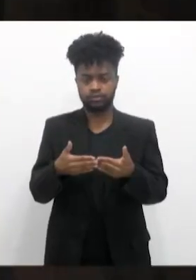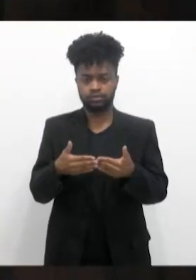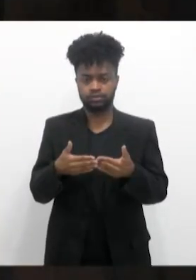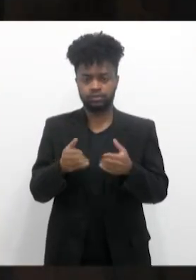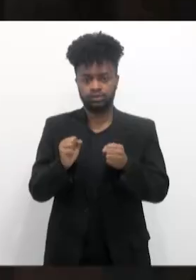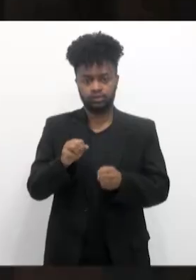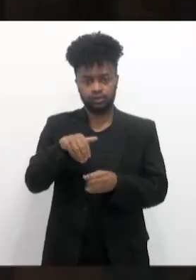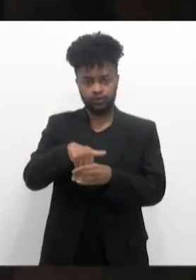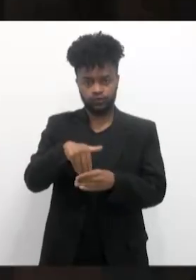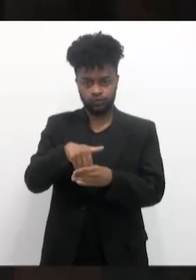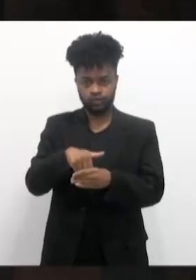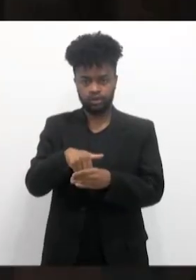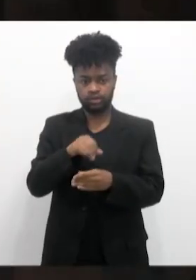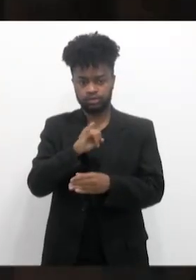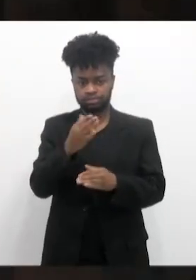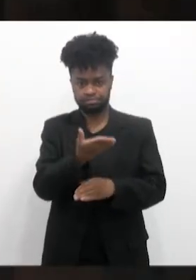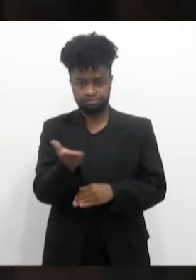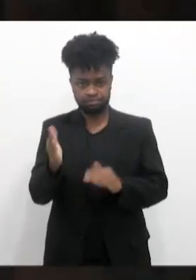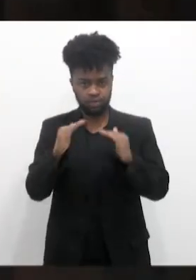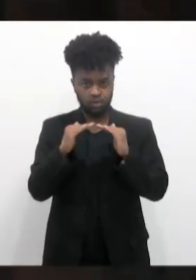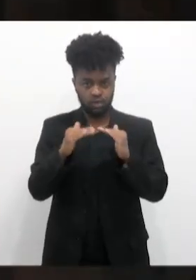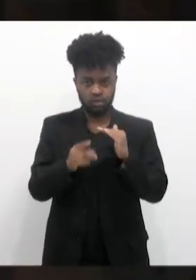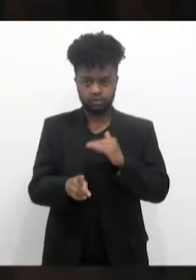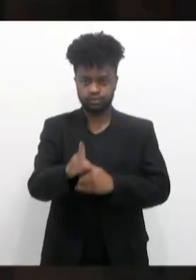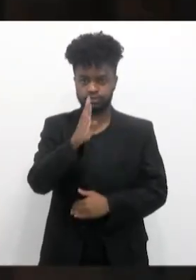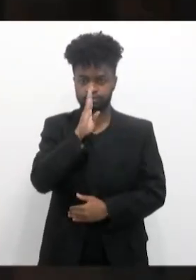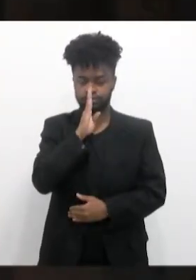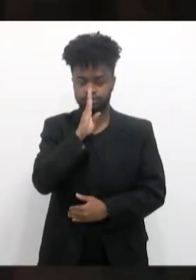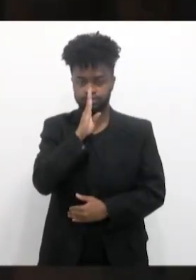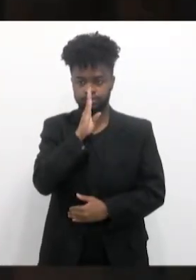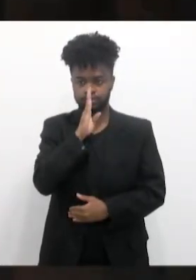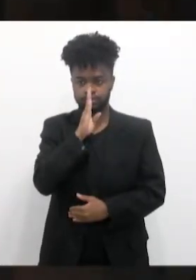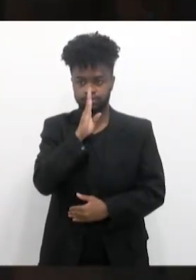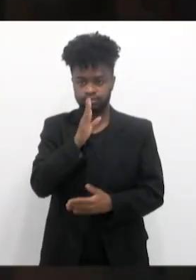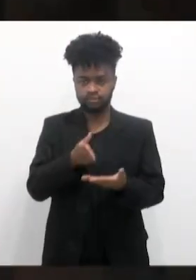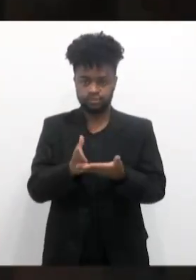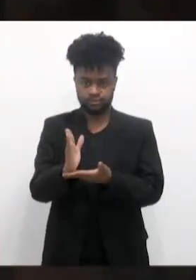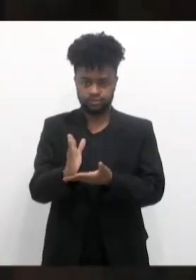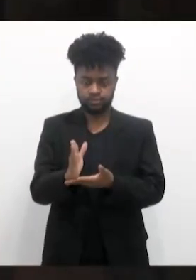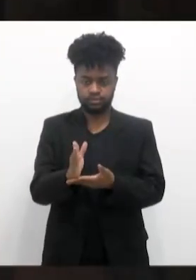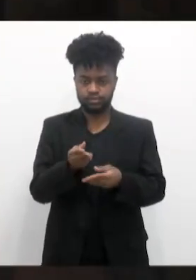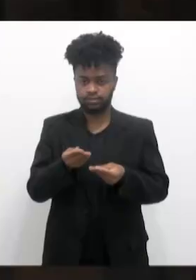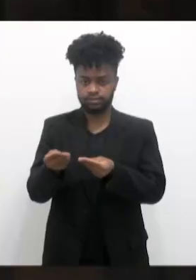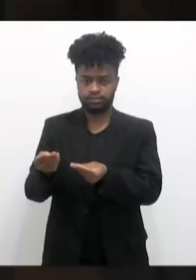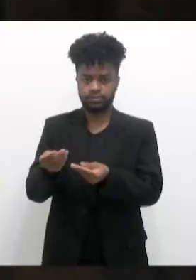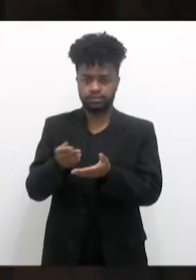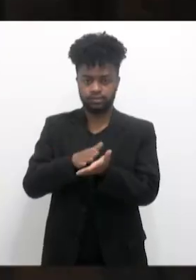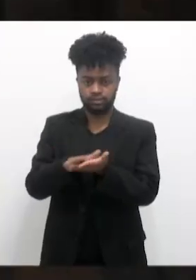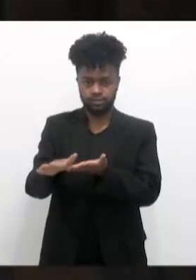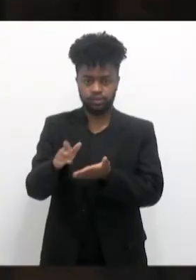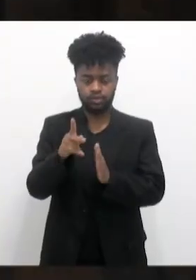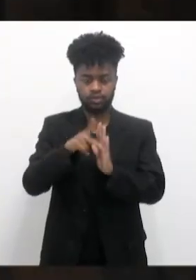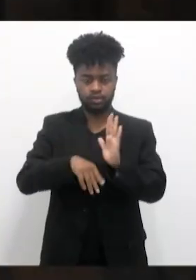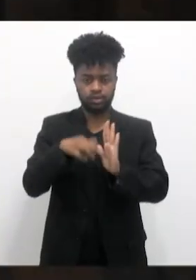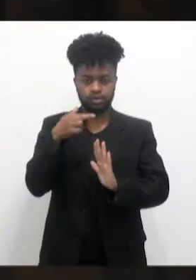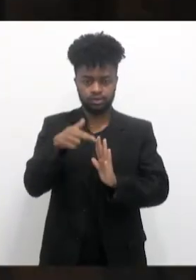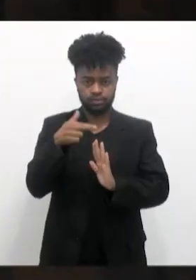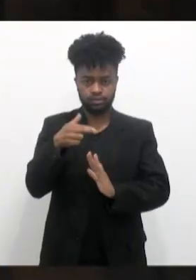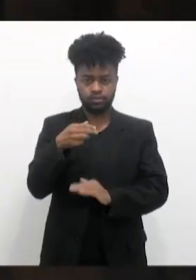discussão, em votação. Os senhores que aprovam permaneçam como estão. Aprovado, vai à promulgação. Projeto de